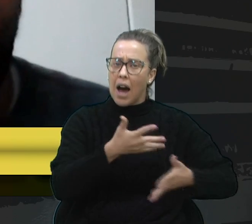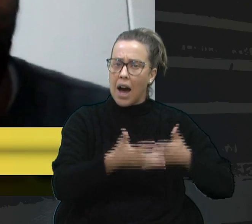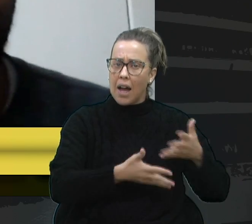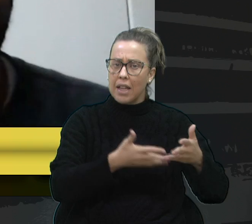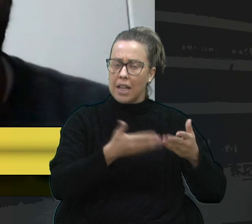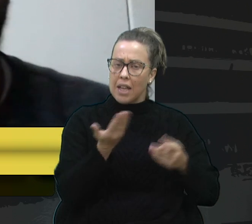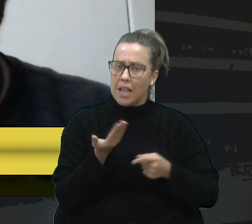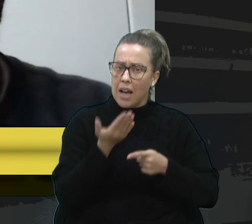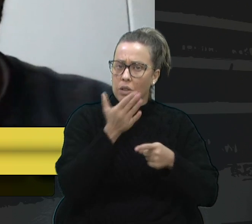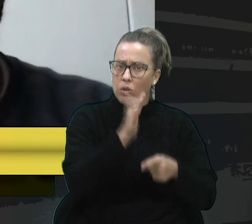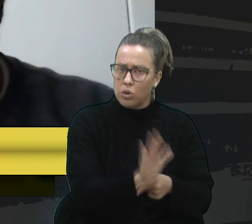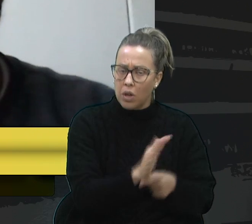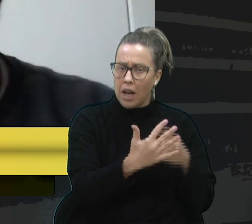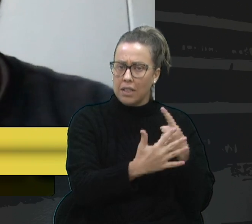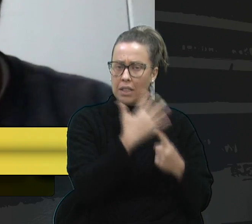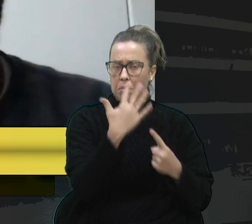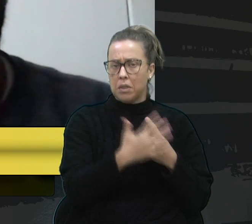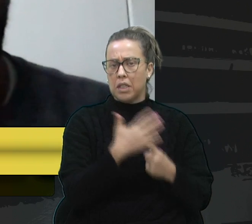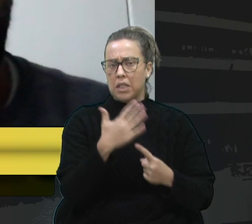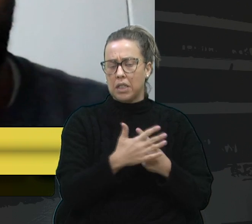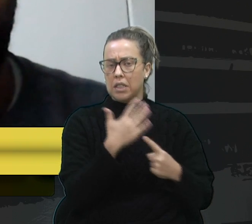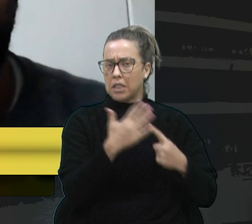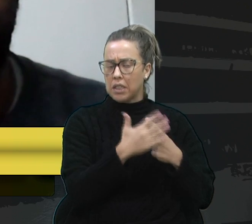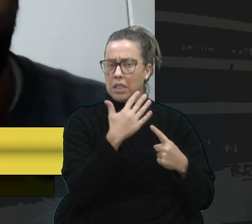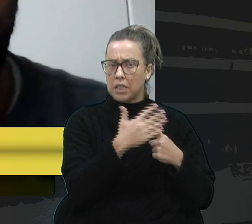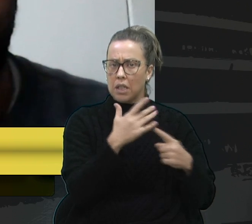subsidiar as demandas